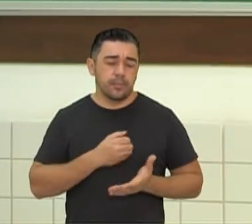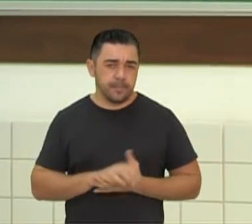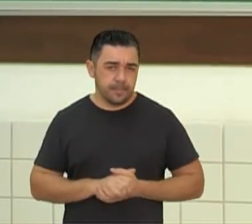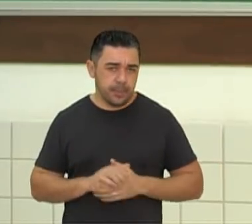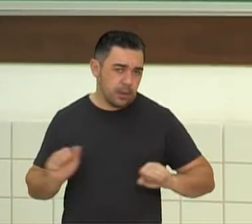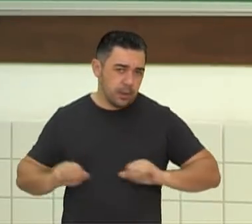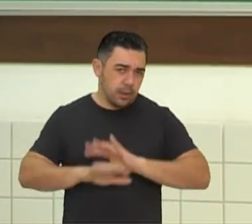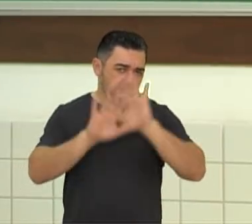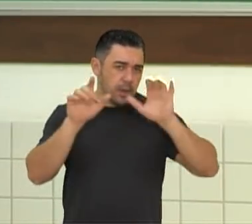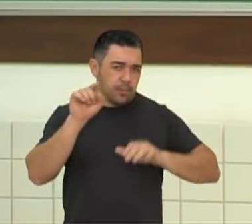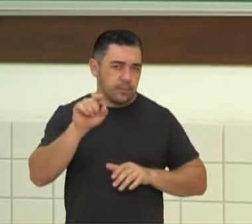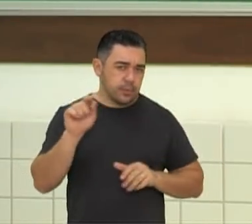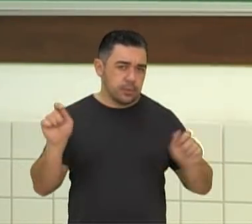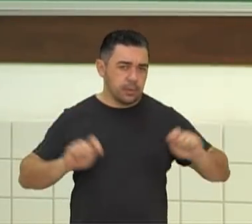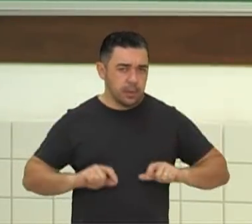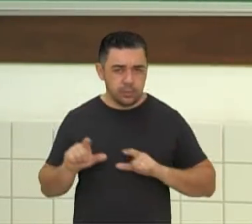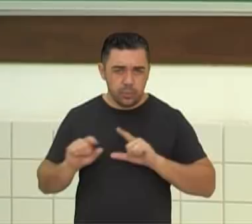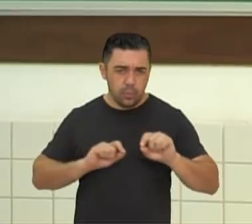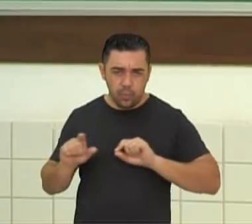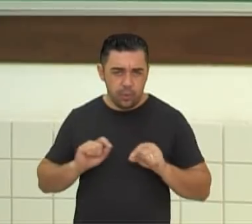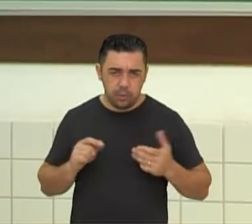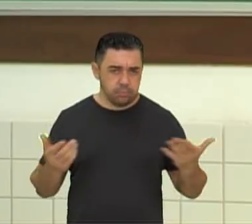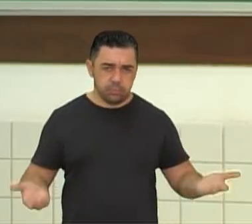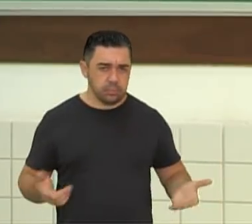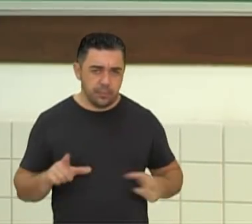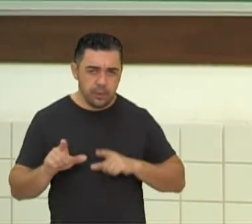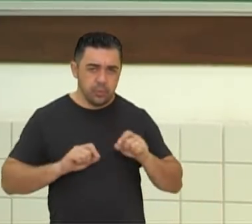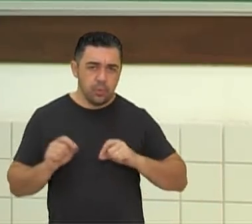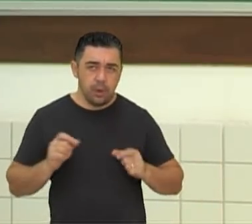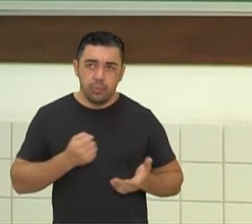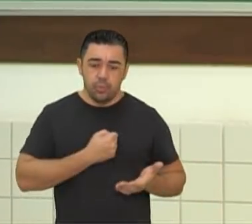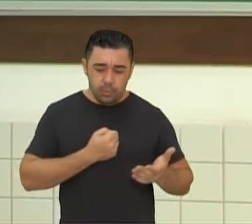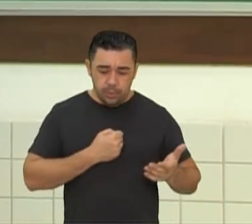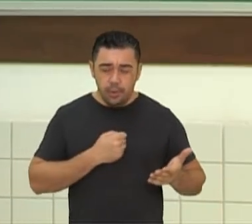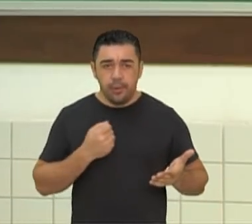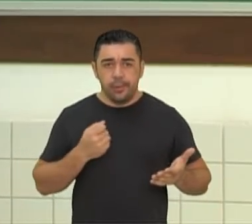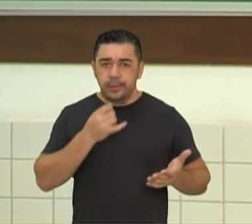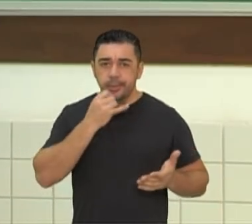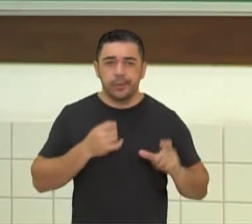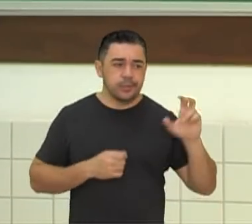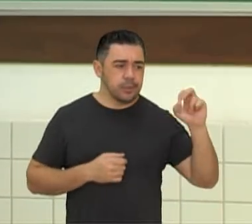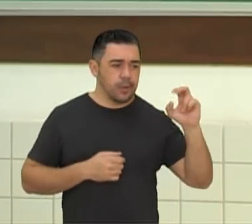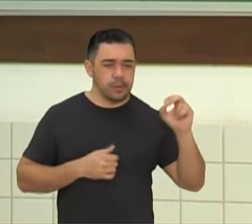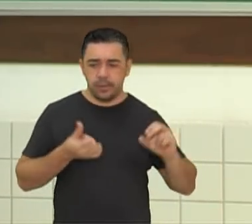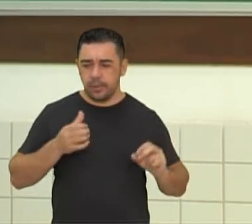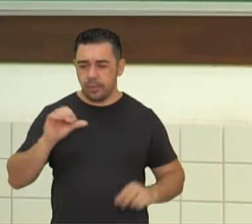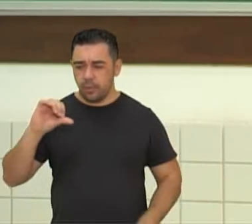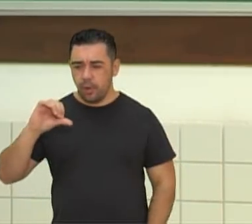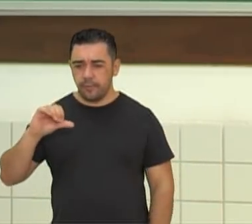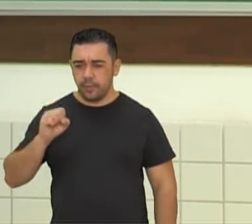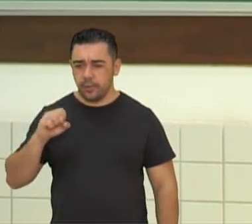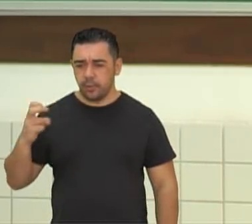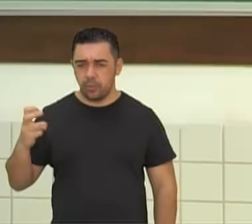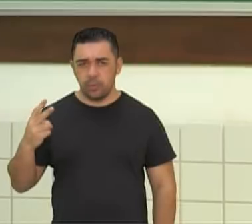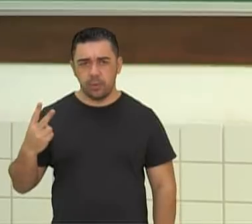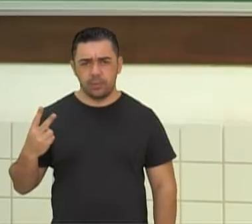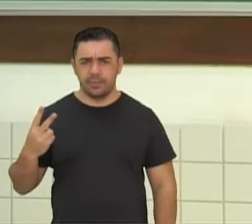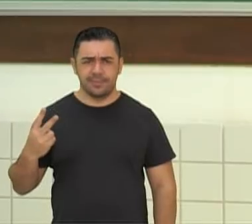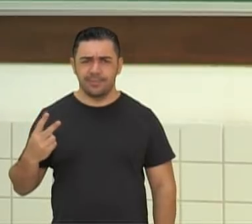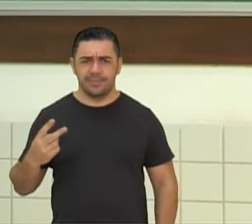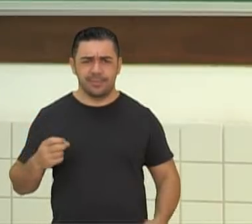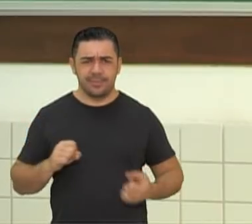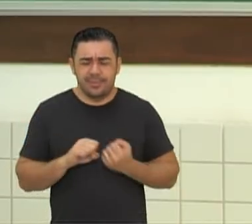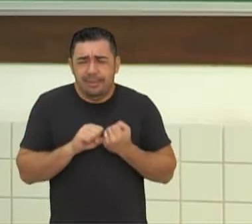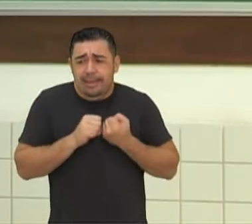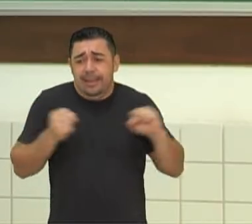tem a chance de escolher, você não vai escolher valores muito grandes. Tipo assim, eu quero escolher o 50, o 69 e o 82. Aí você vai ter um gráfico